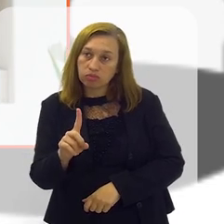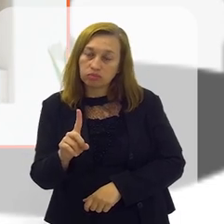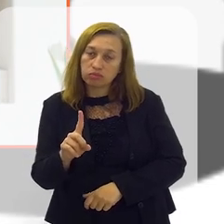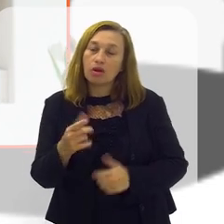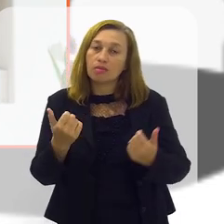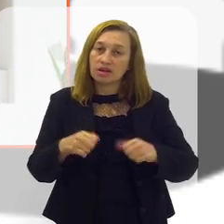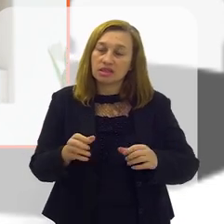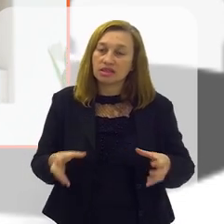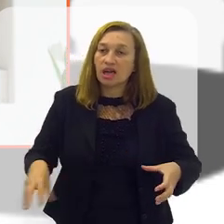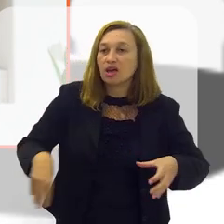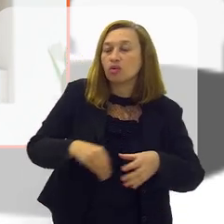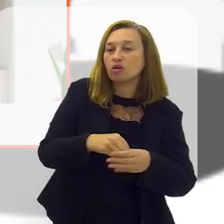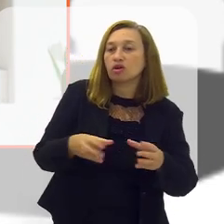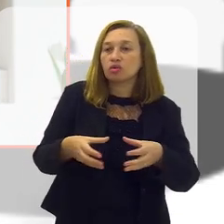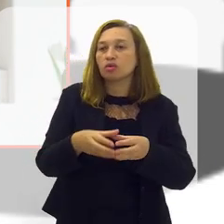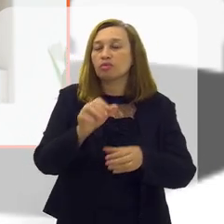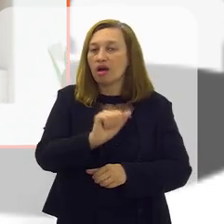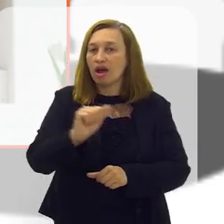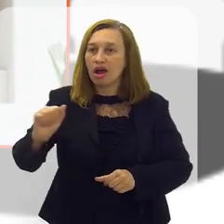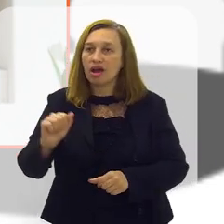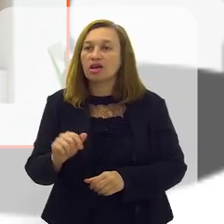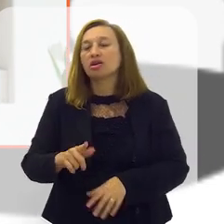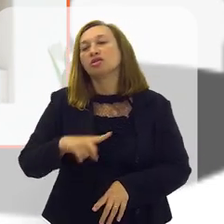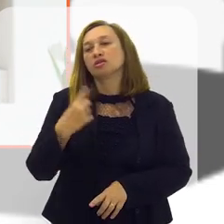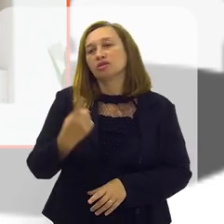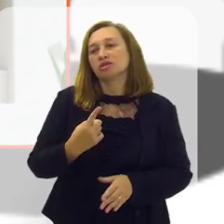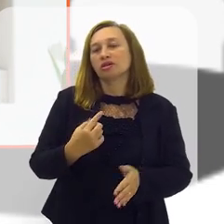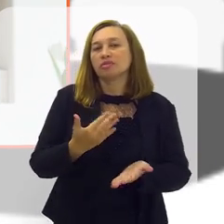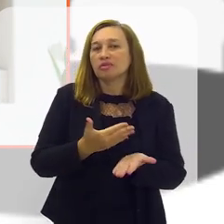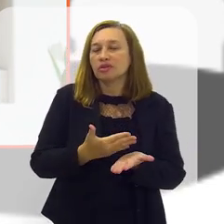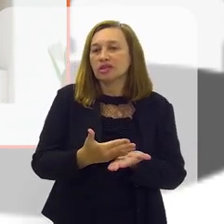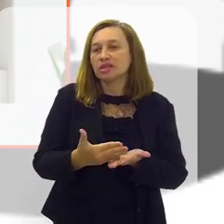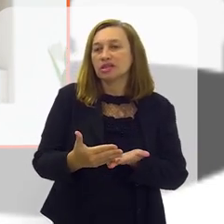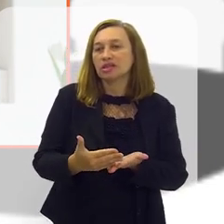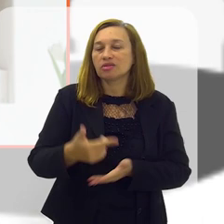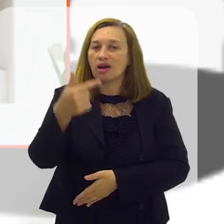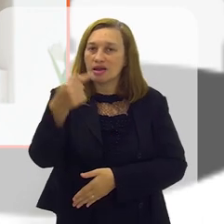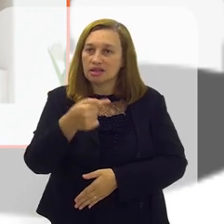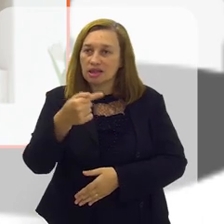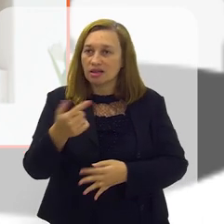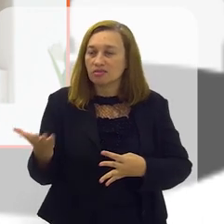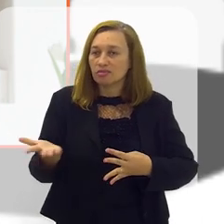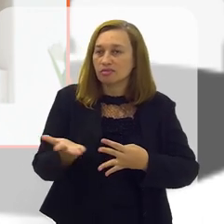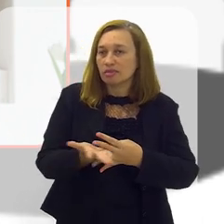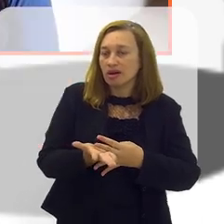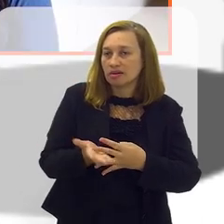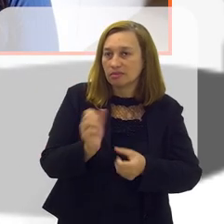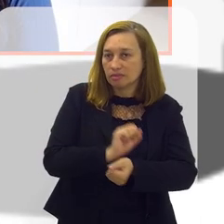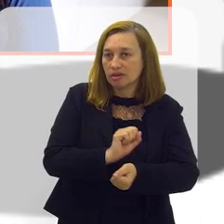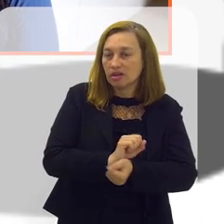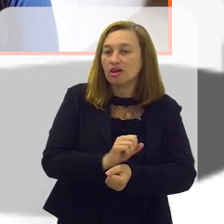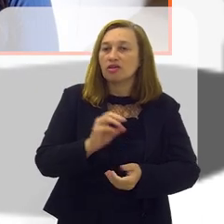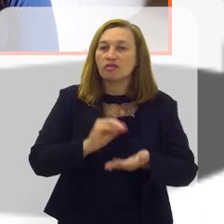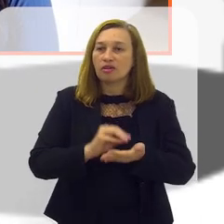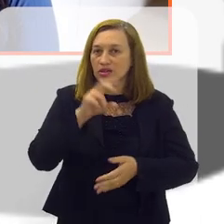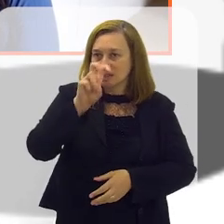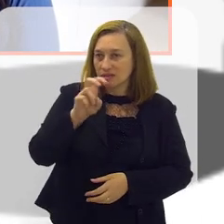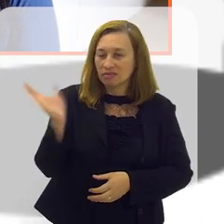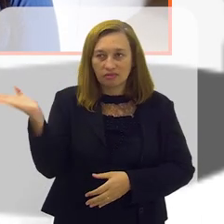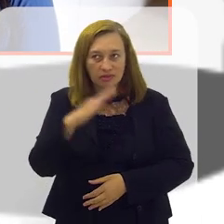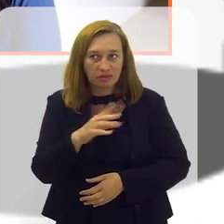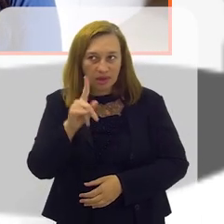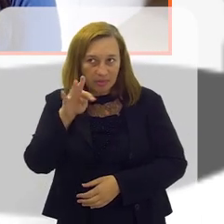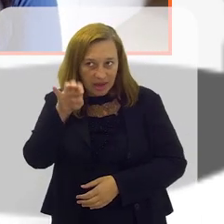precisa ou não participar do AA. Nós estávamos na sétima, quando fomos para o intervalo, e ainda faltam 5. Vamos lá,